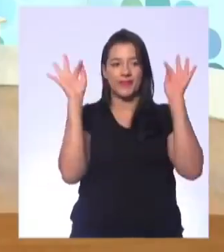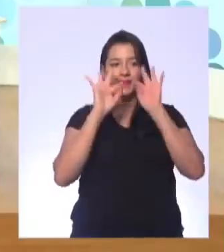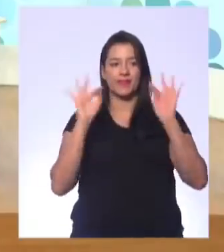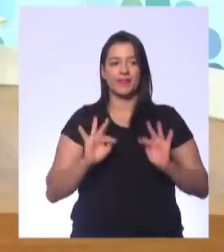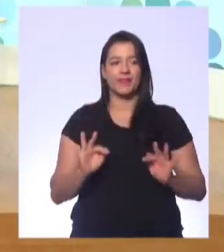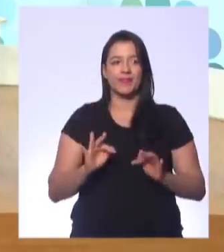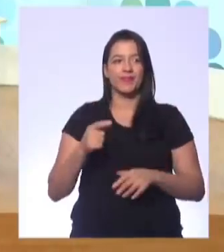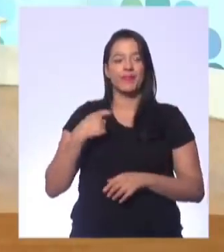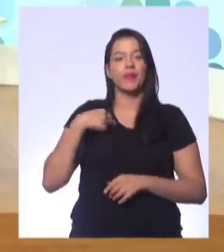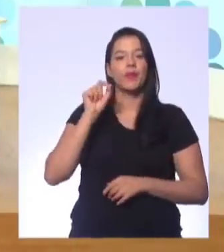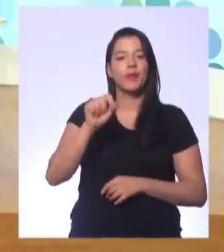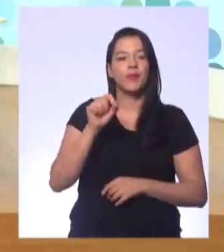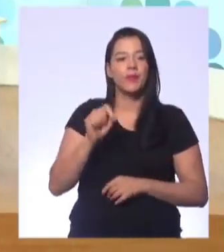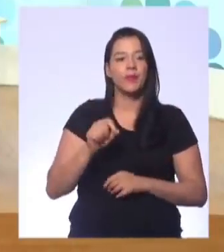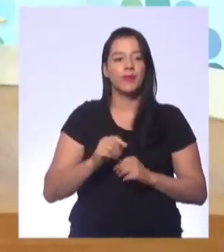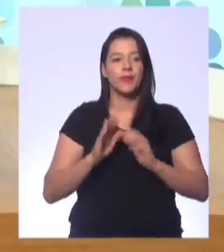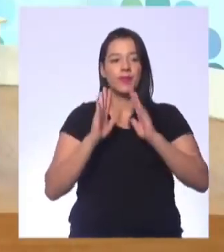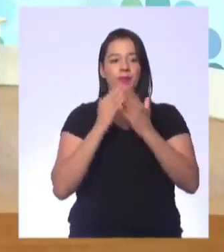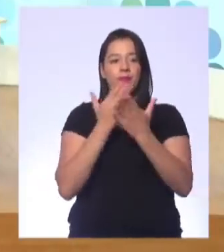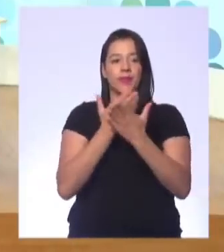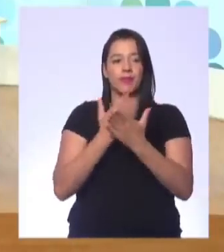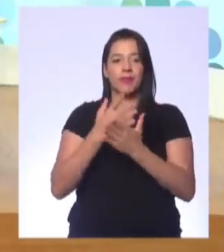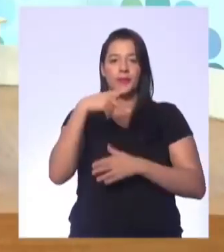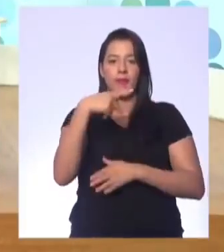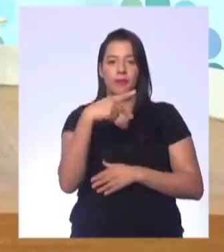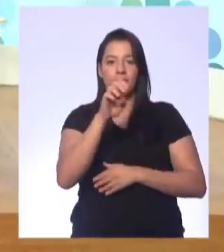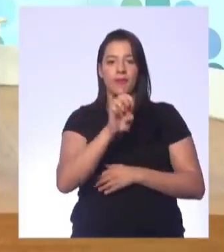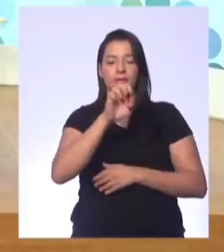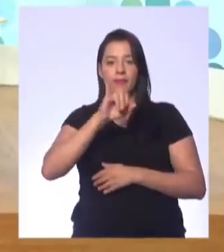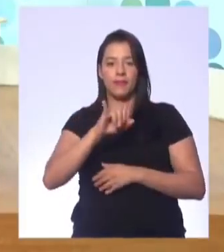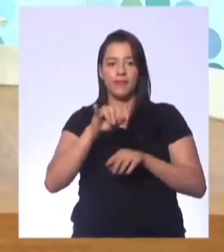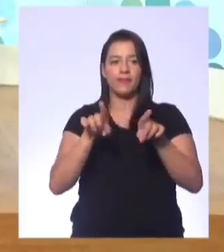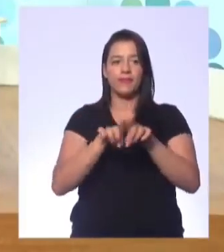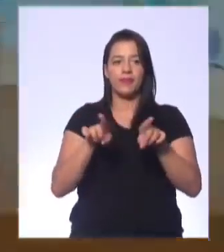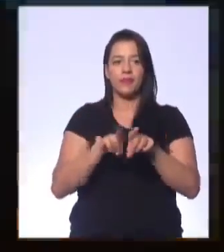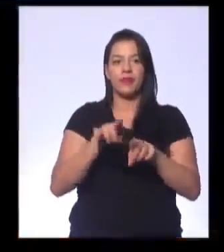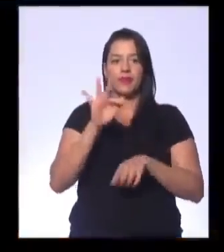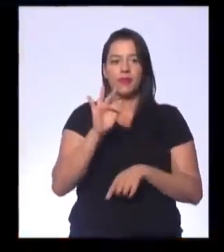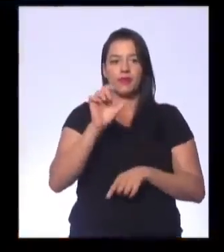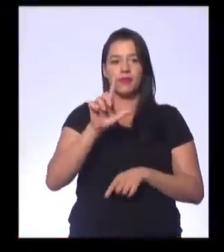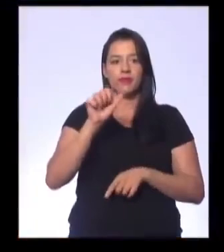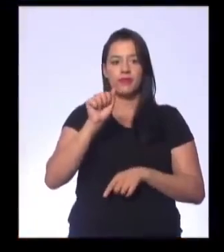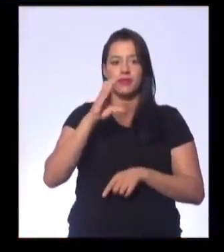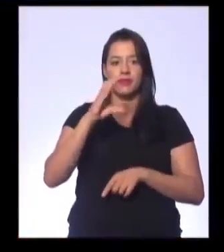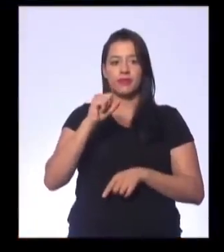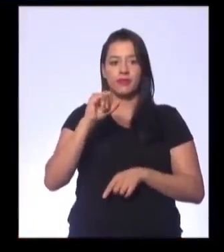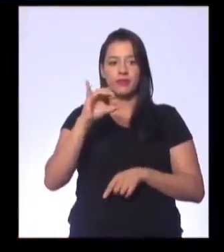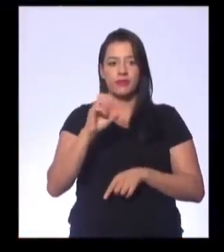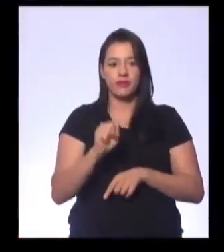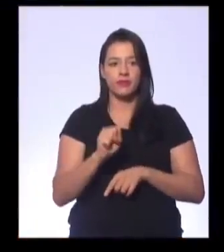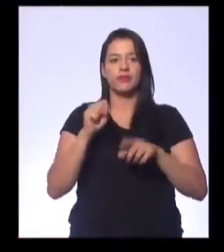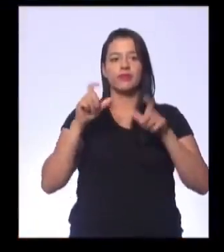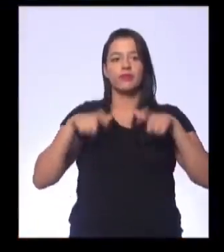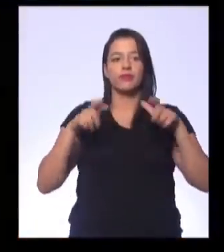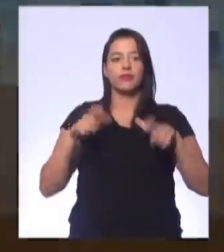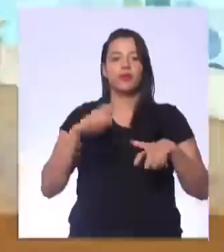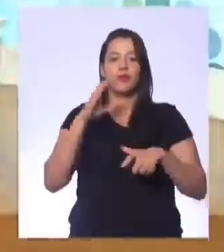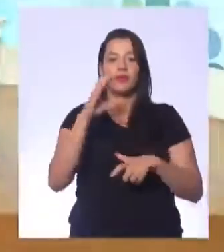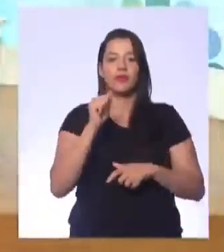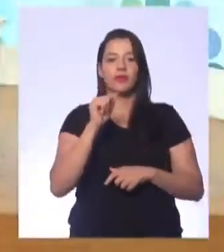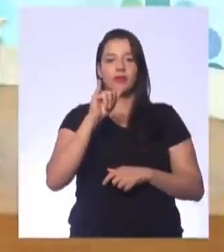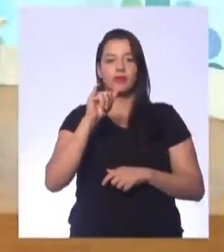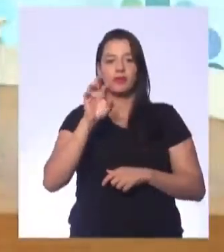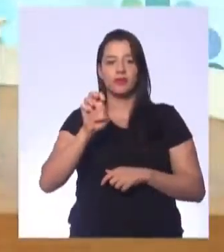com quem eu falo Eu descansei Francisco Gonçalves Vieira aqui de Caieiras que legal